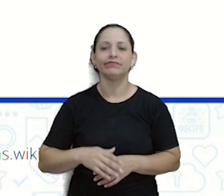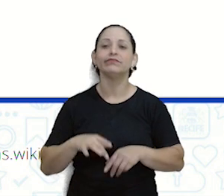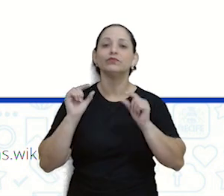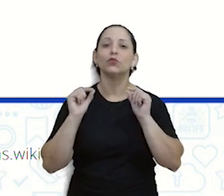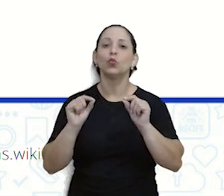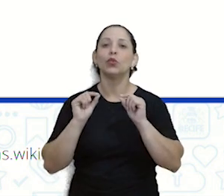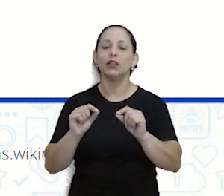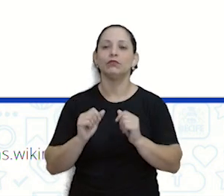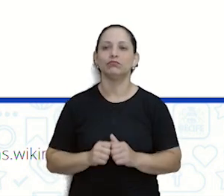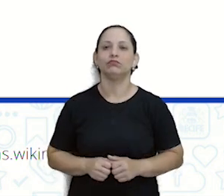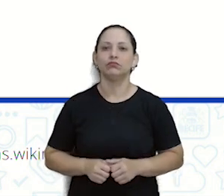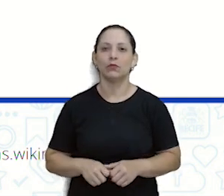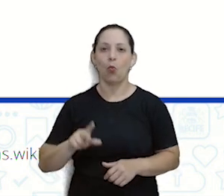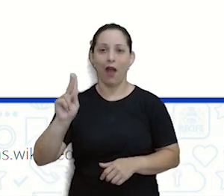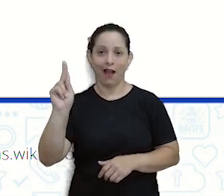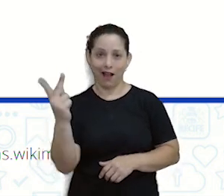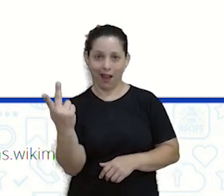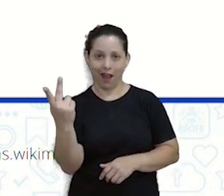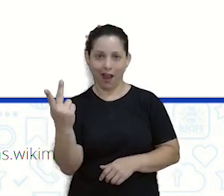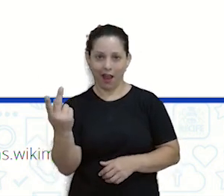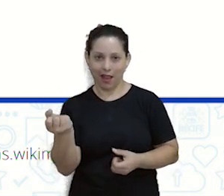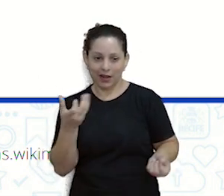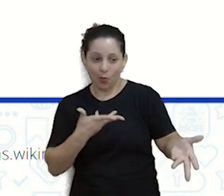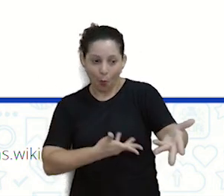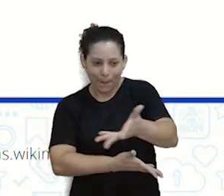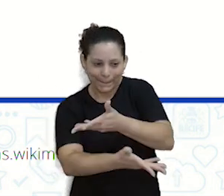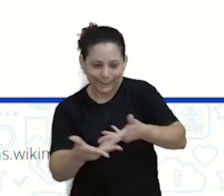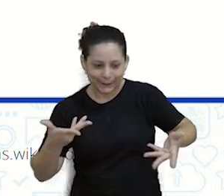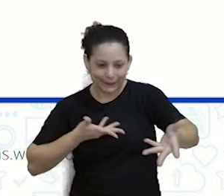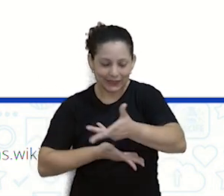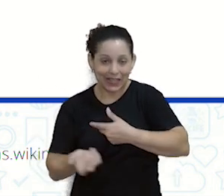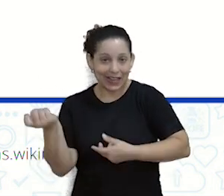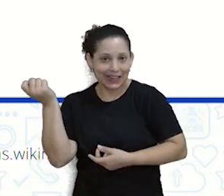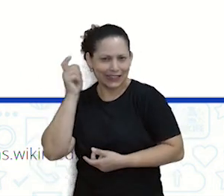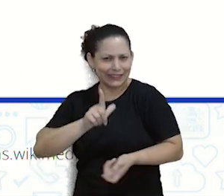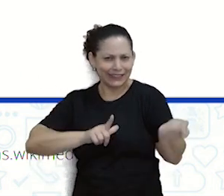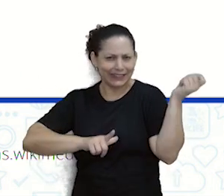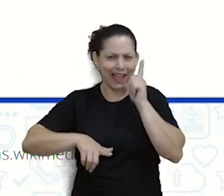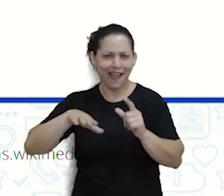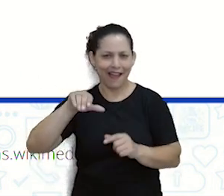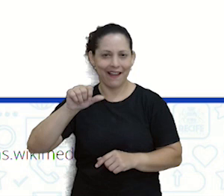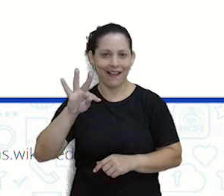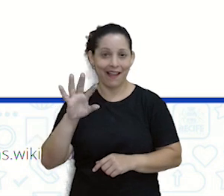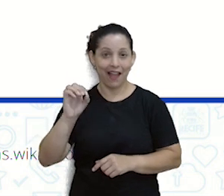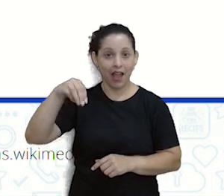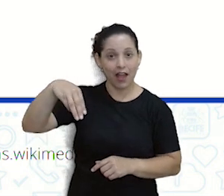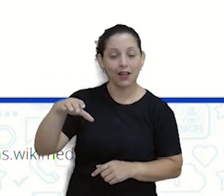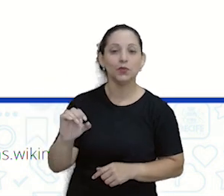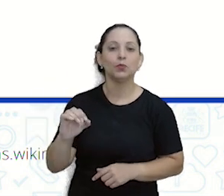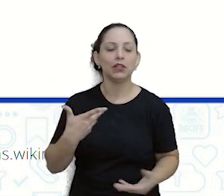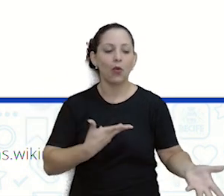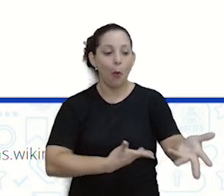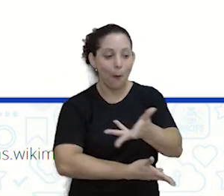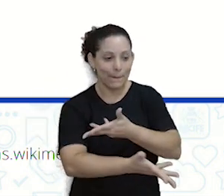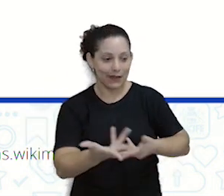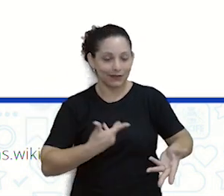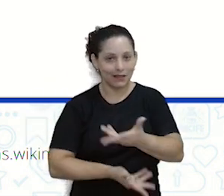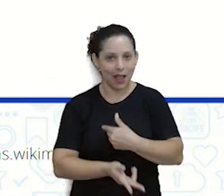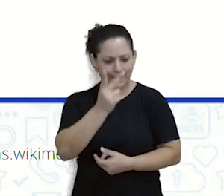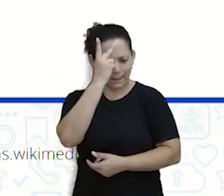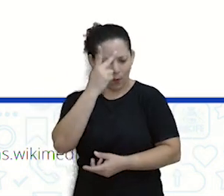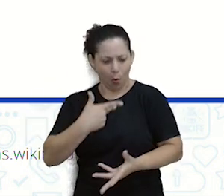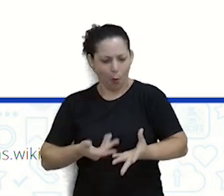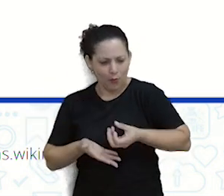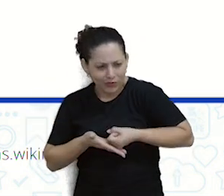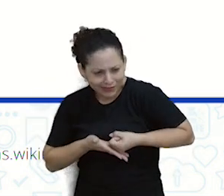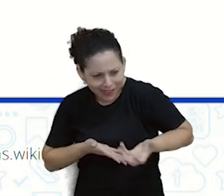ao compartilhar, passa a ter mais um átomo do elemento ao qual está ligado, porque aí, ele compartilhando dele, ele